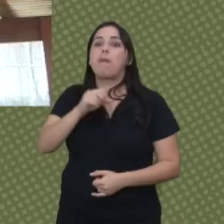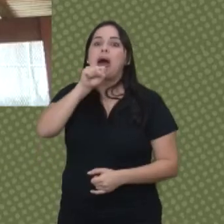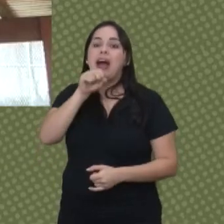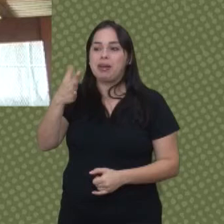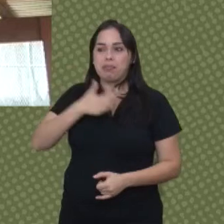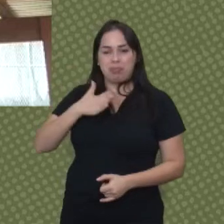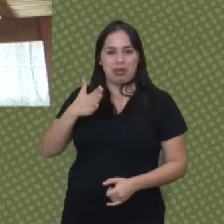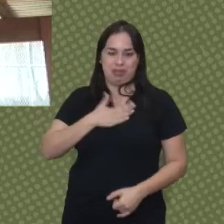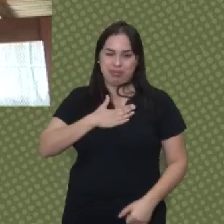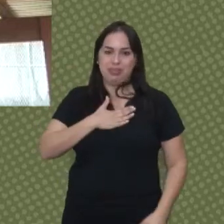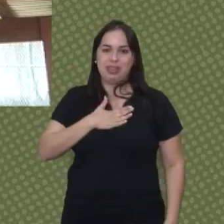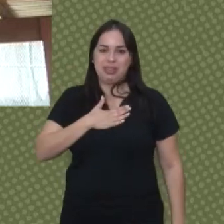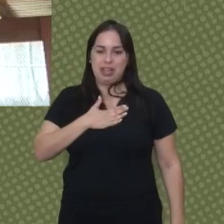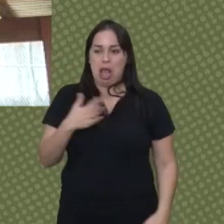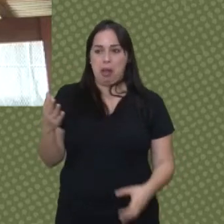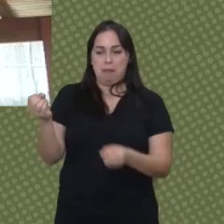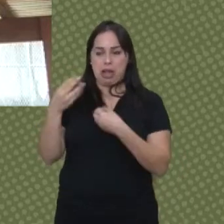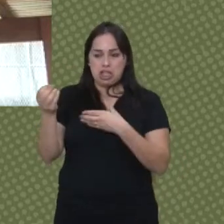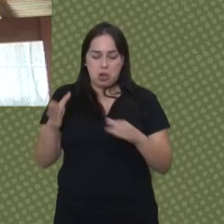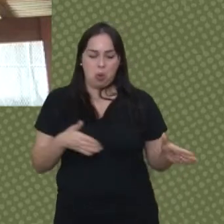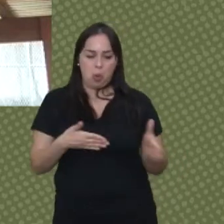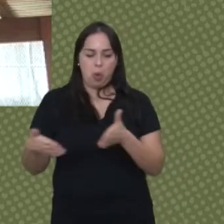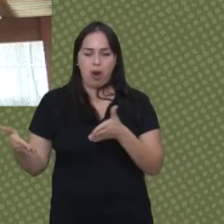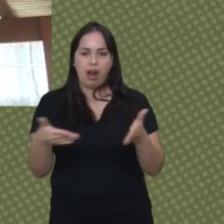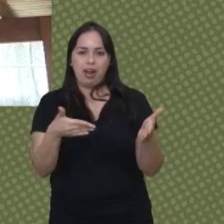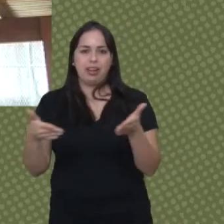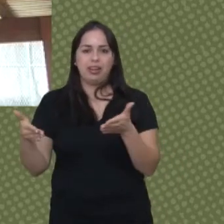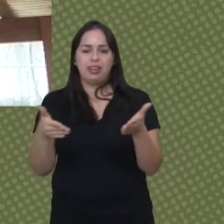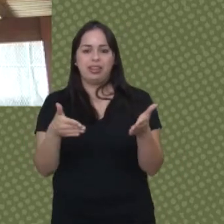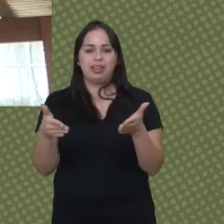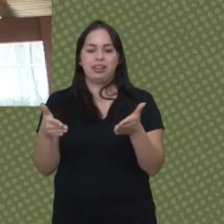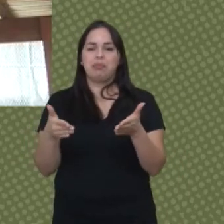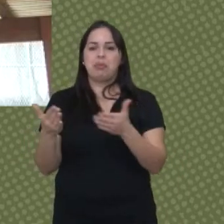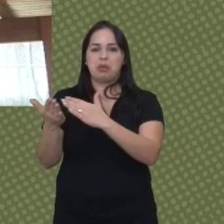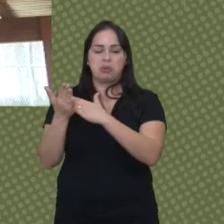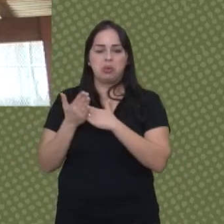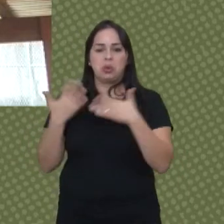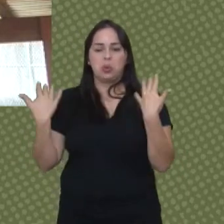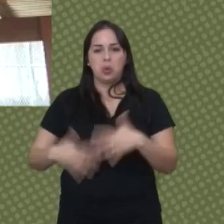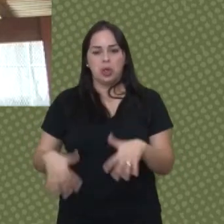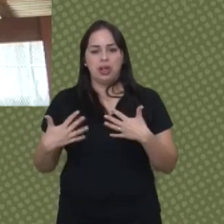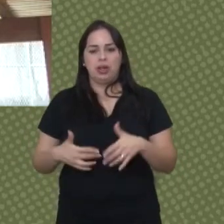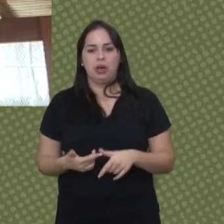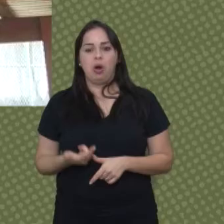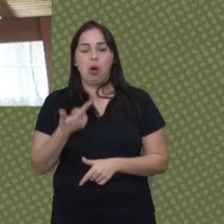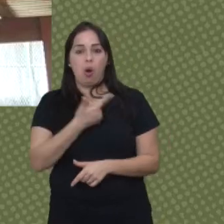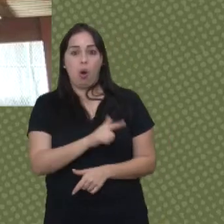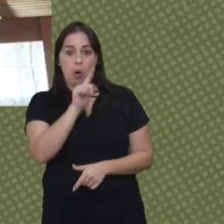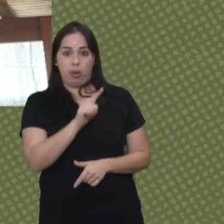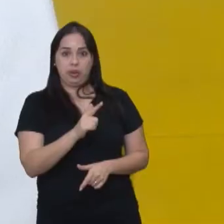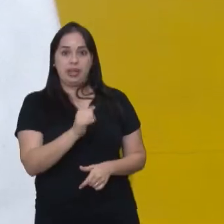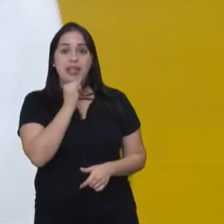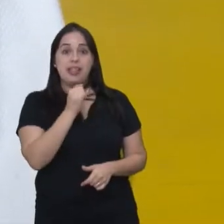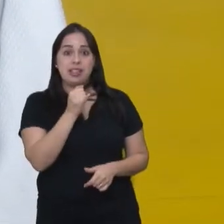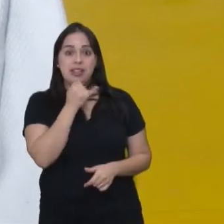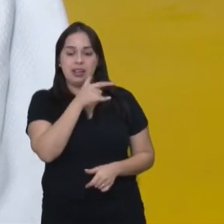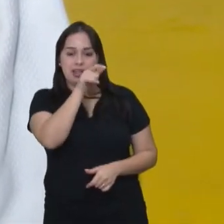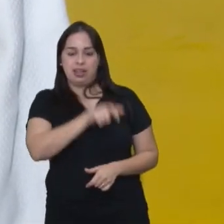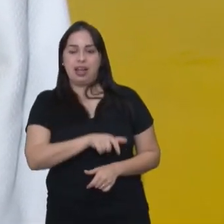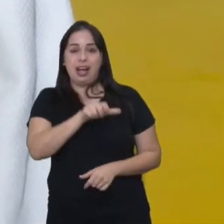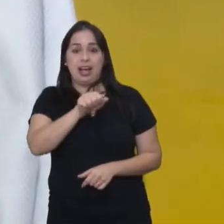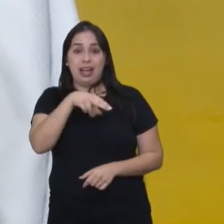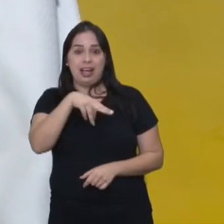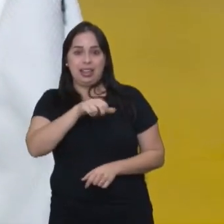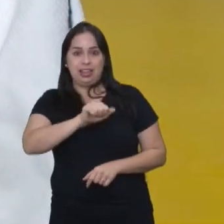mim foi como um pai. Ele me ensinou o caminho, estava comigo, me ajudou bastante. Outro exemplo